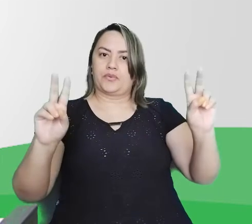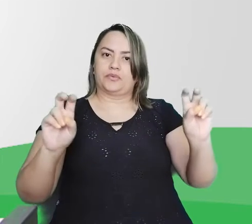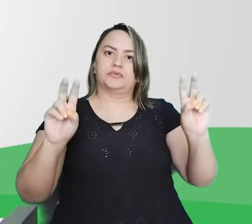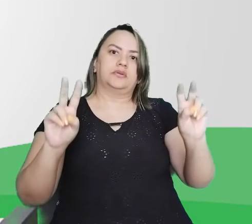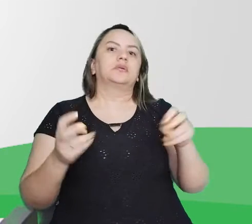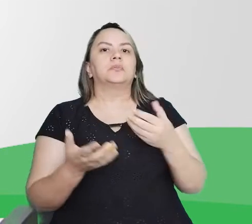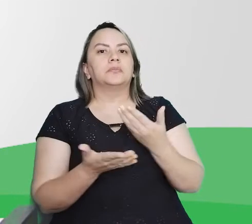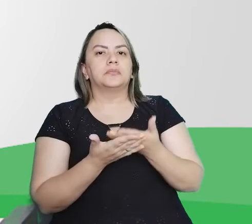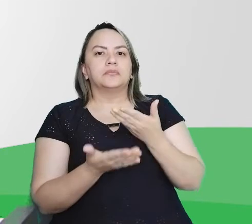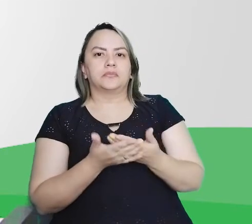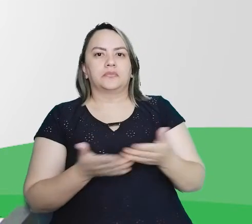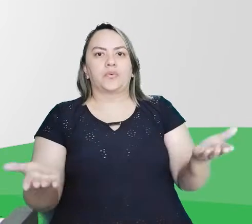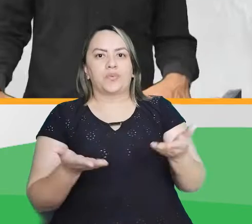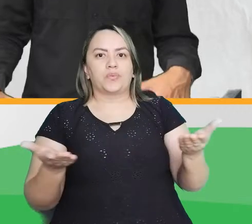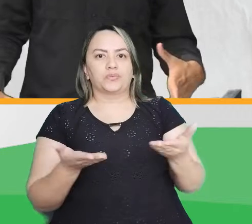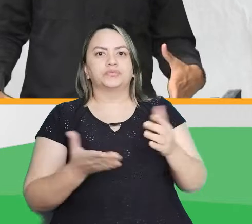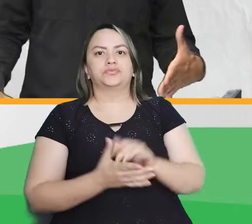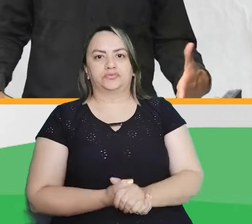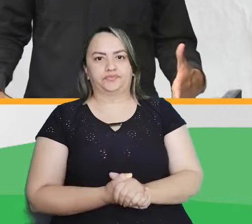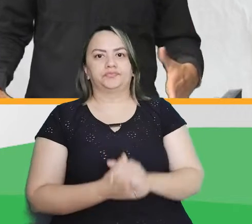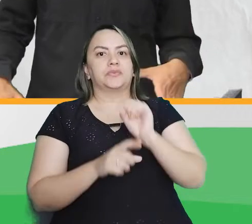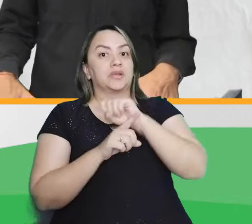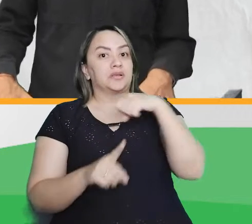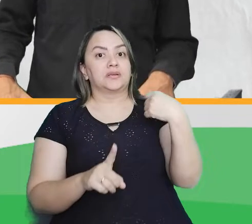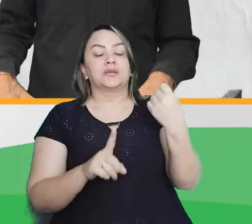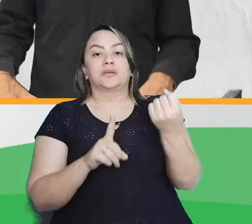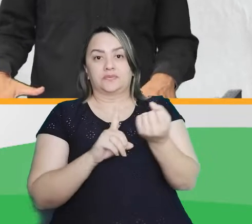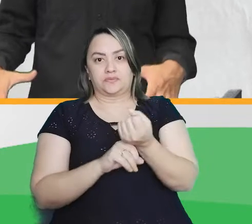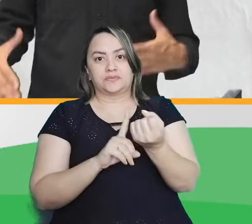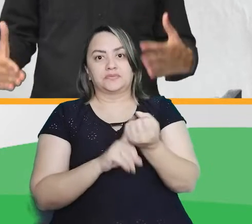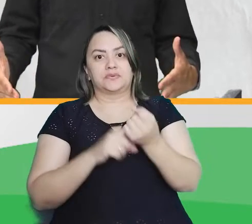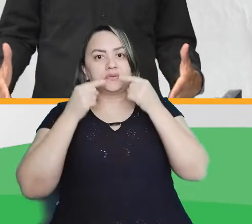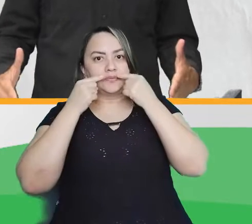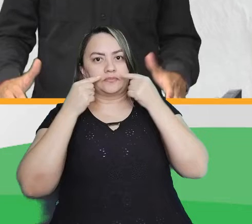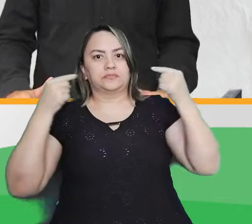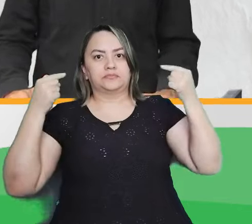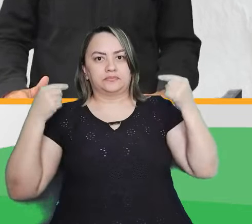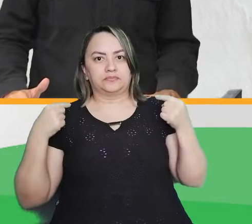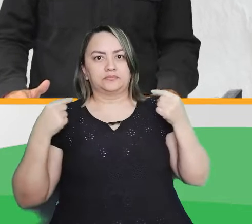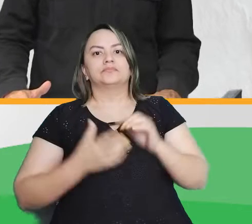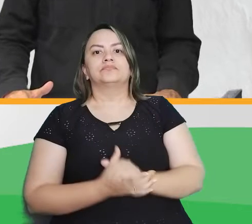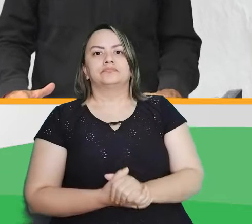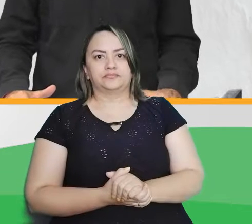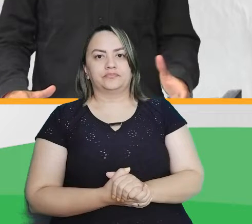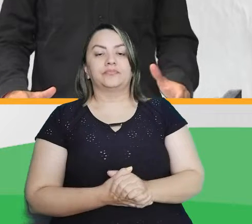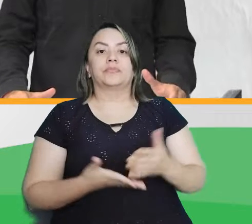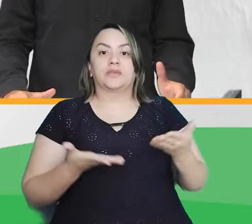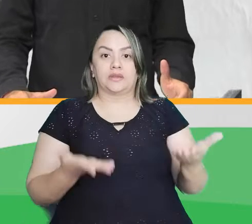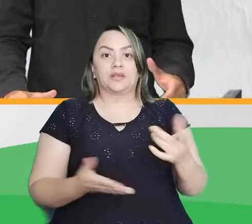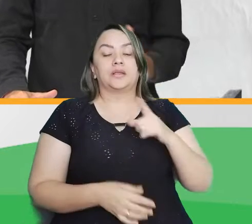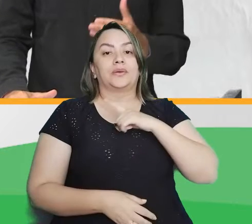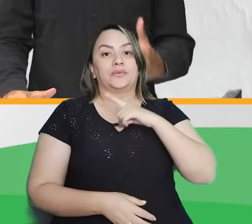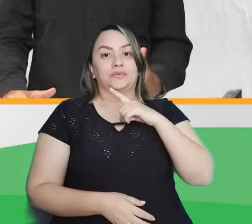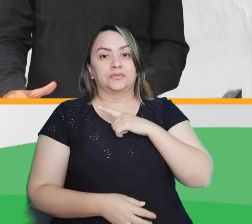hoje é a sociedade patriarcal. Ele está incluído na preocupação mais geral de identificar e